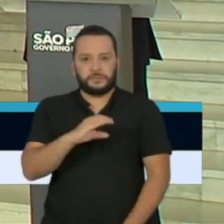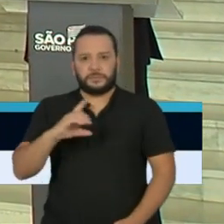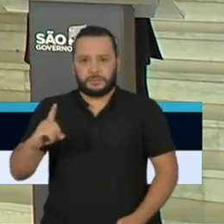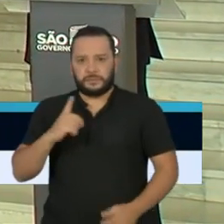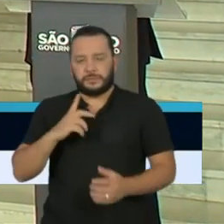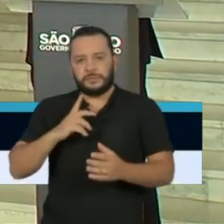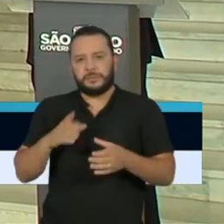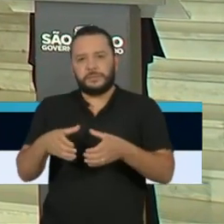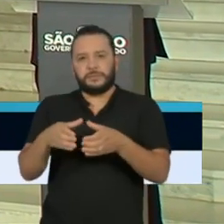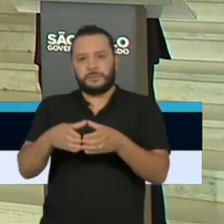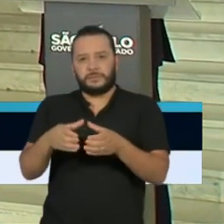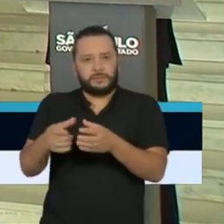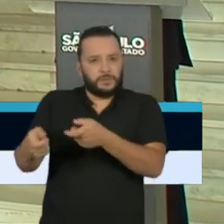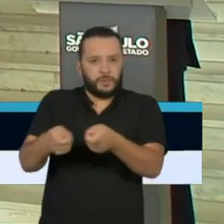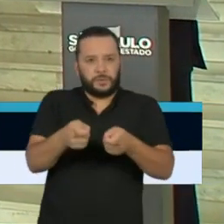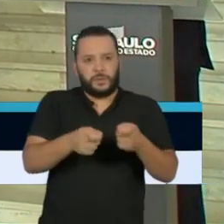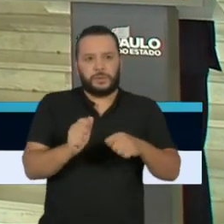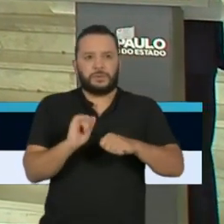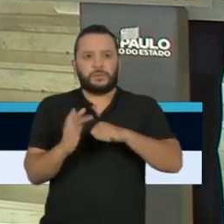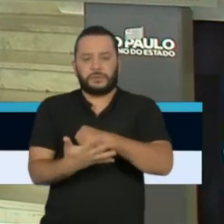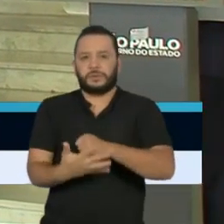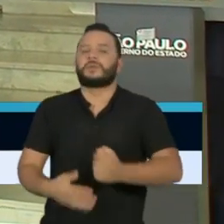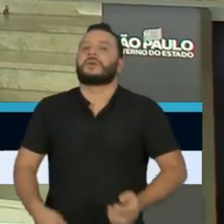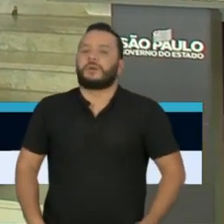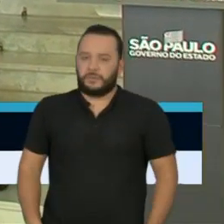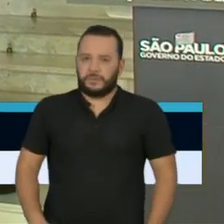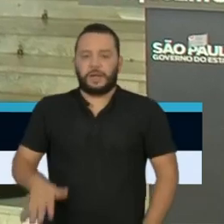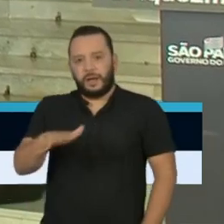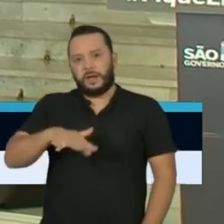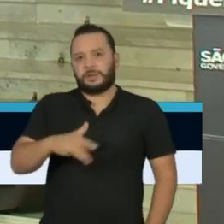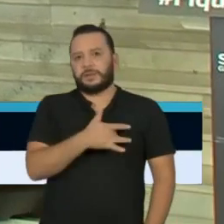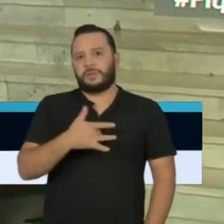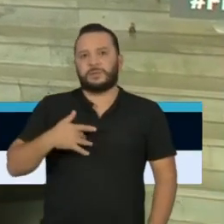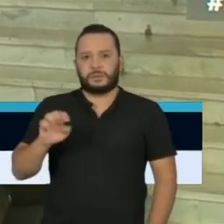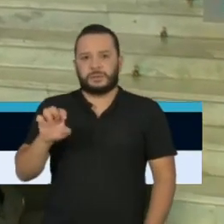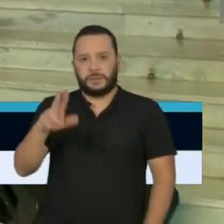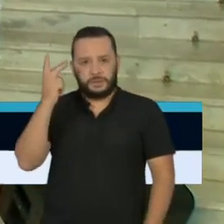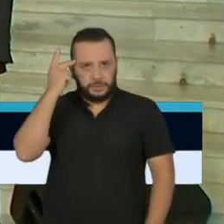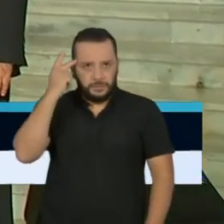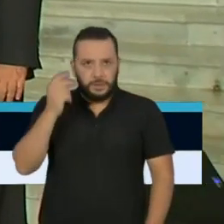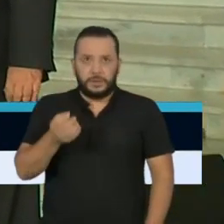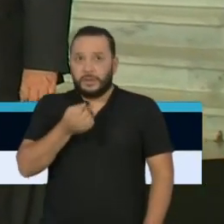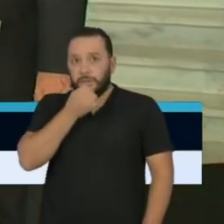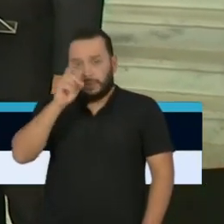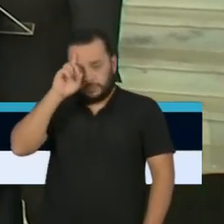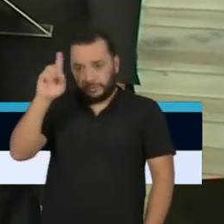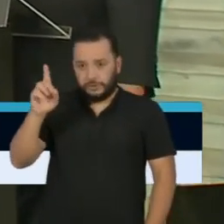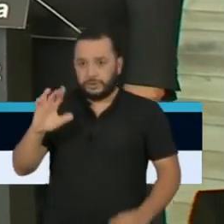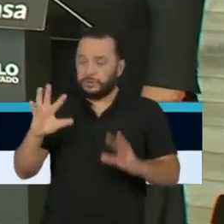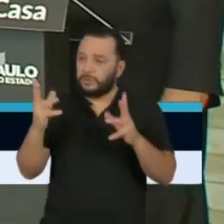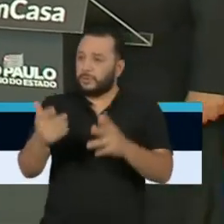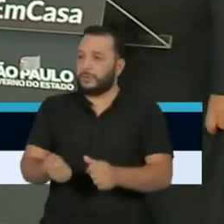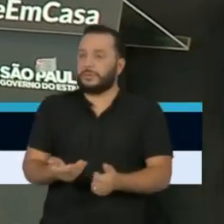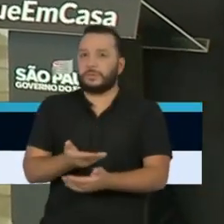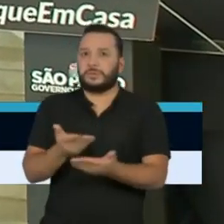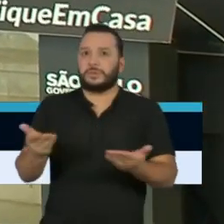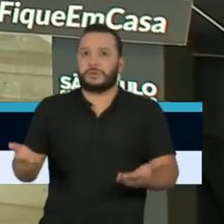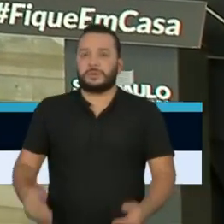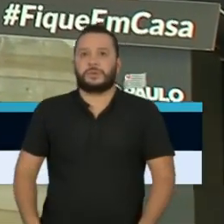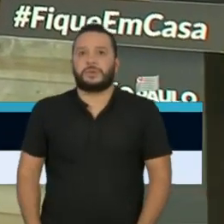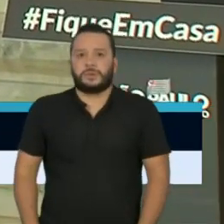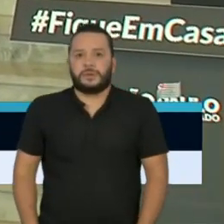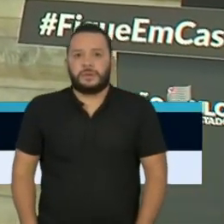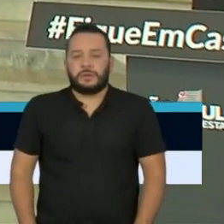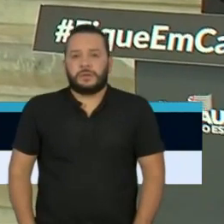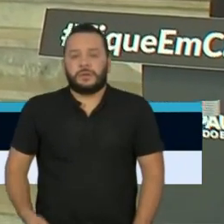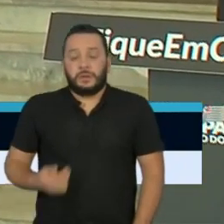grupo de contingência do Covid-19 do Comitê de Saúde do Estado de São Paulo. Muito bom dia, governador. Muito bom dia a todos. Eu acho que